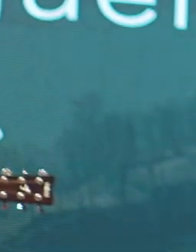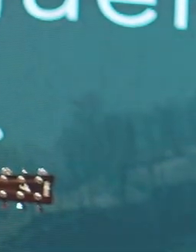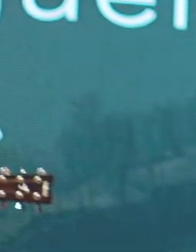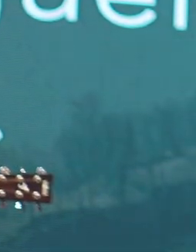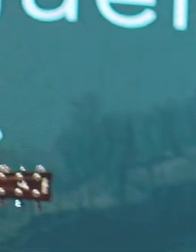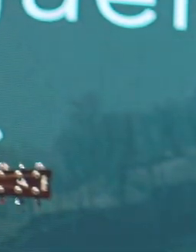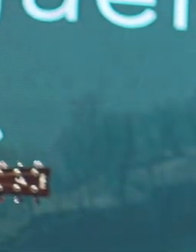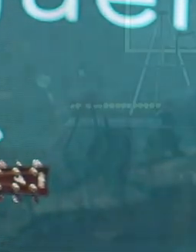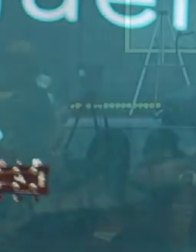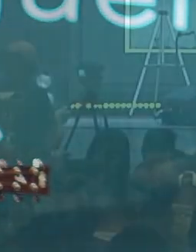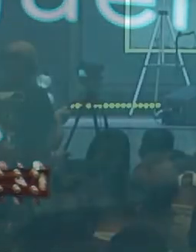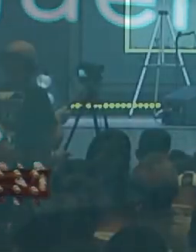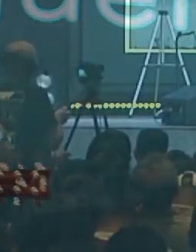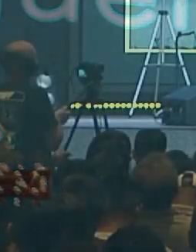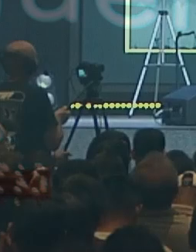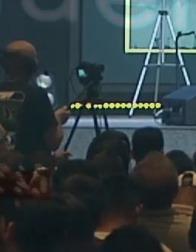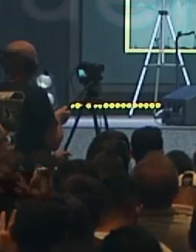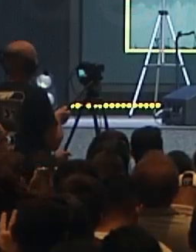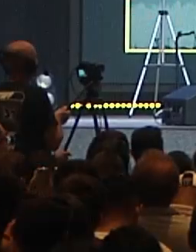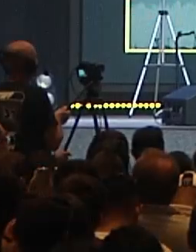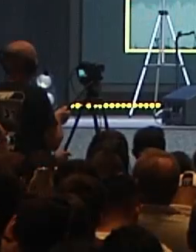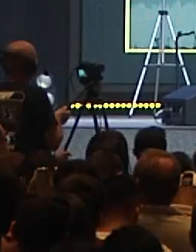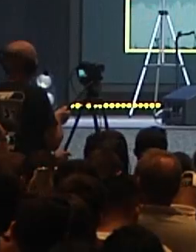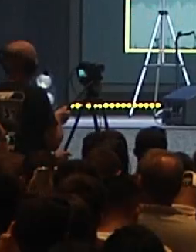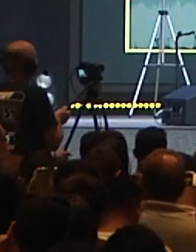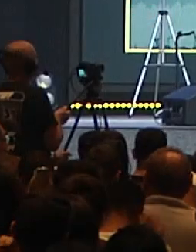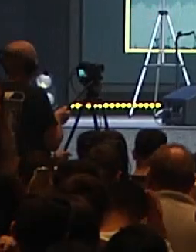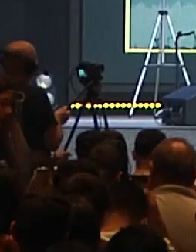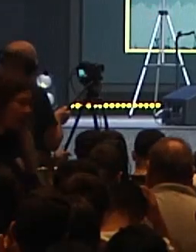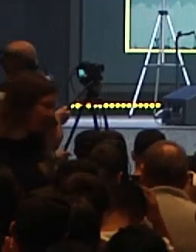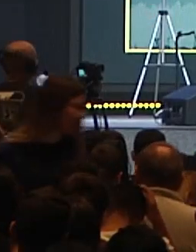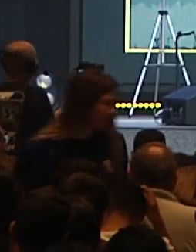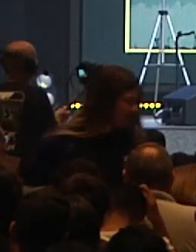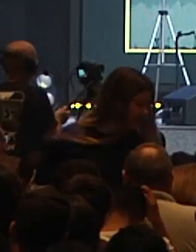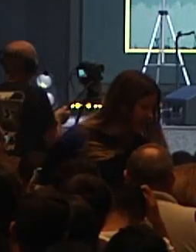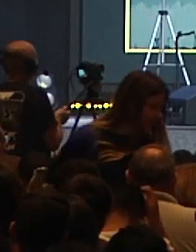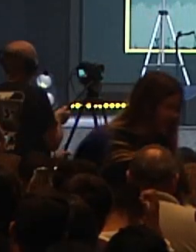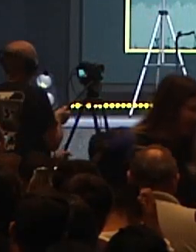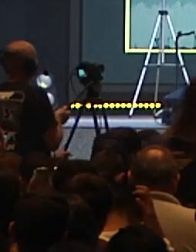Do versículo número 1 ao versículo número 3.